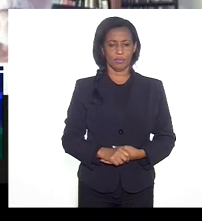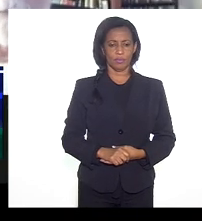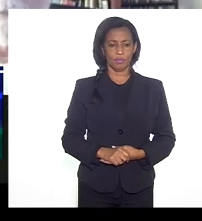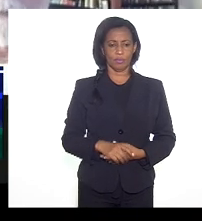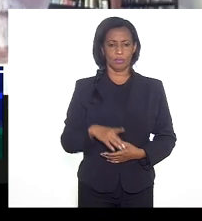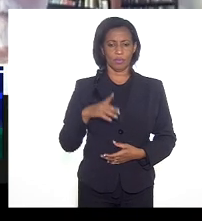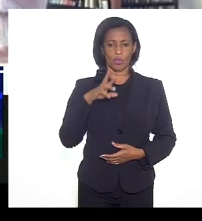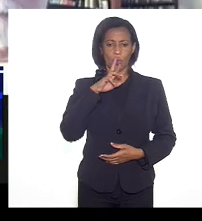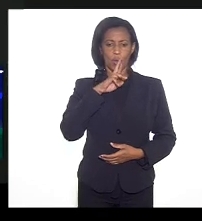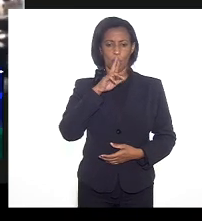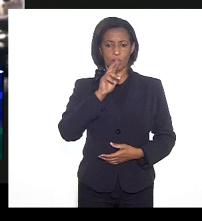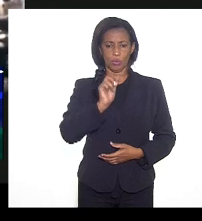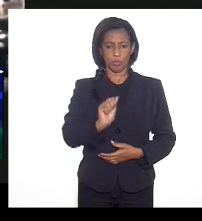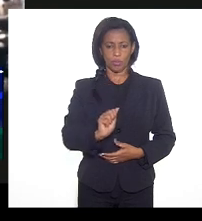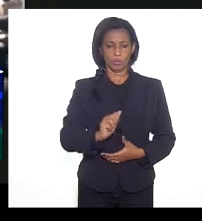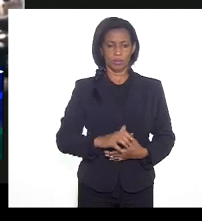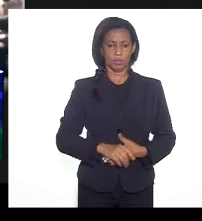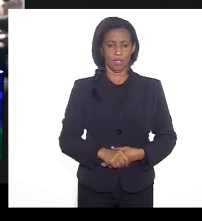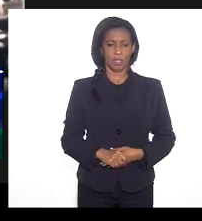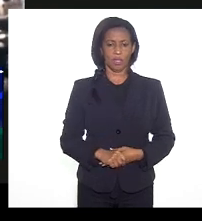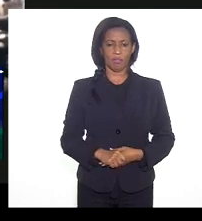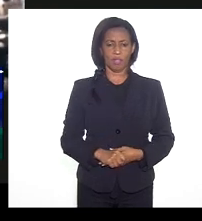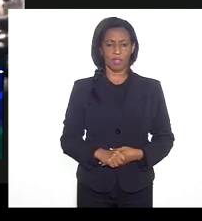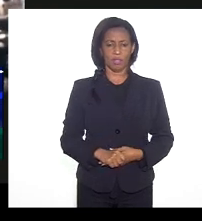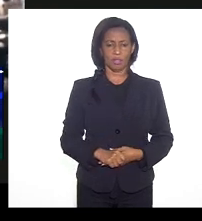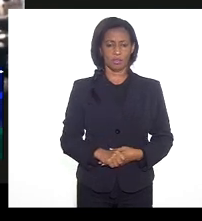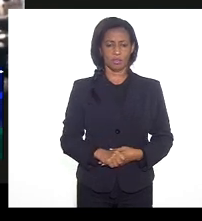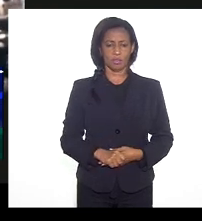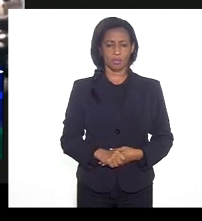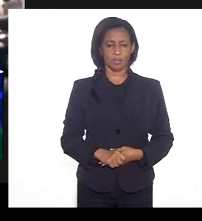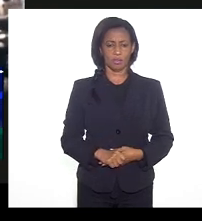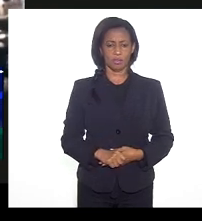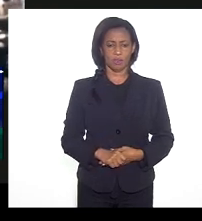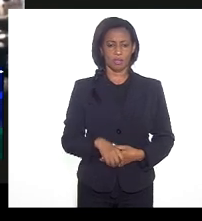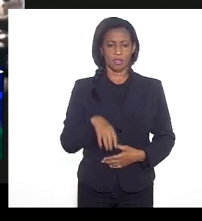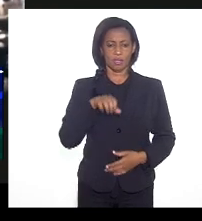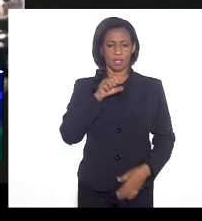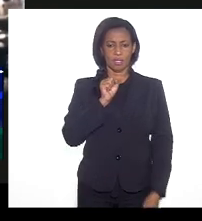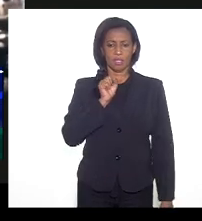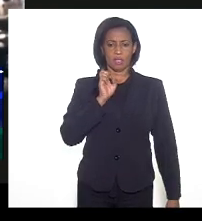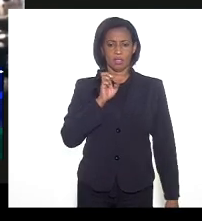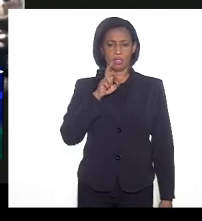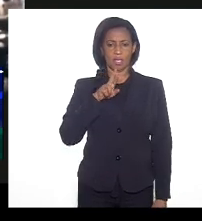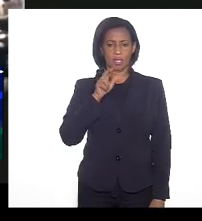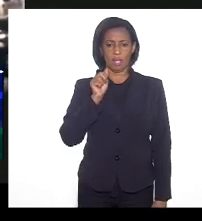deputado Rodrigo Amorim deputado Flávio Serafini